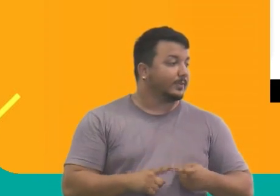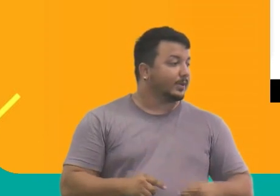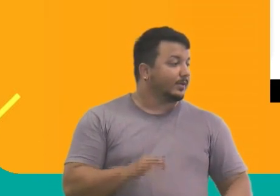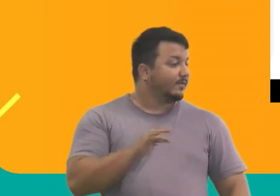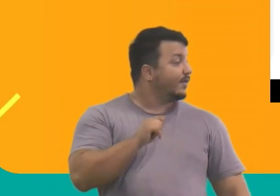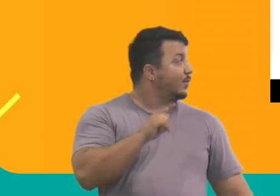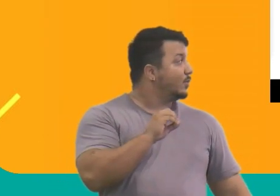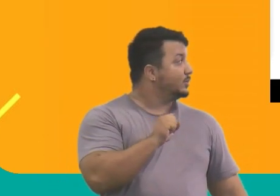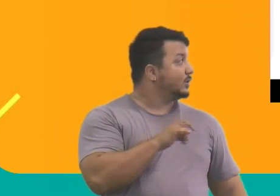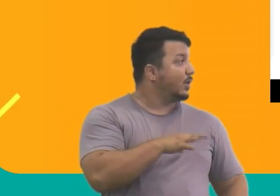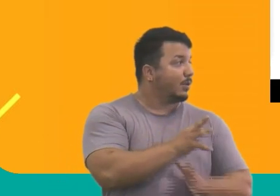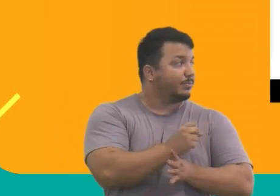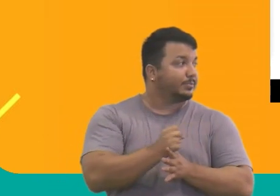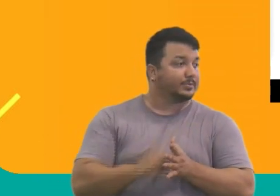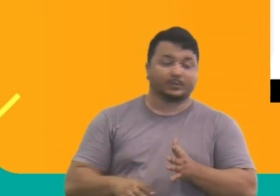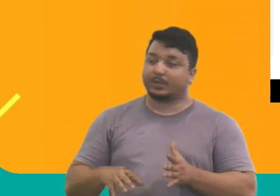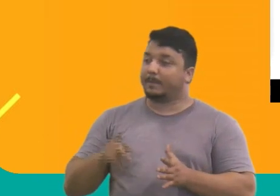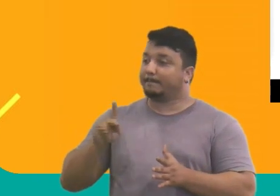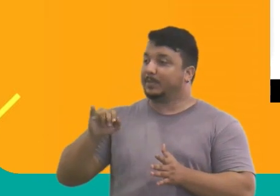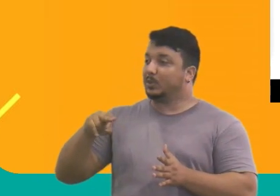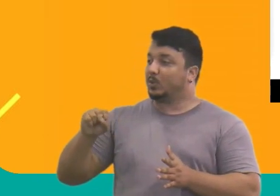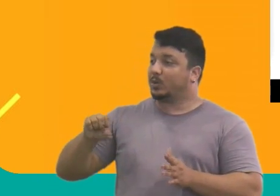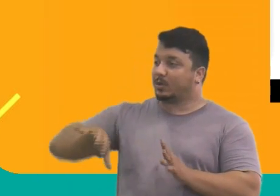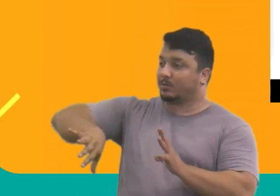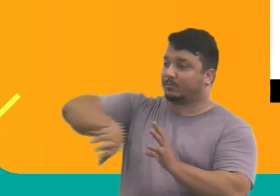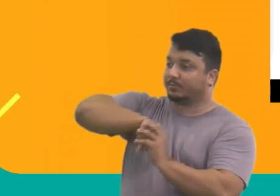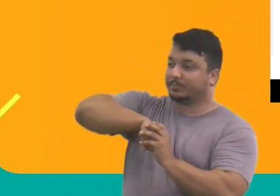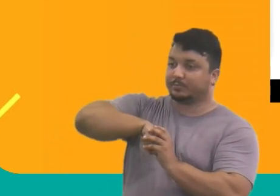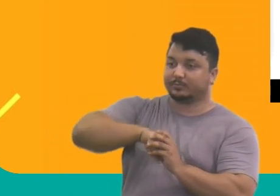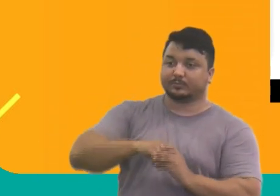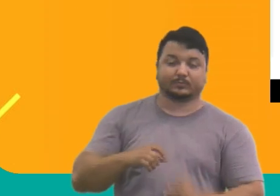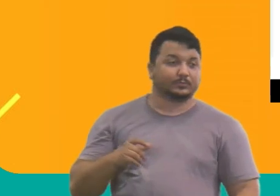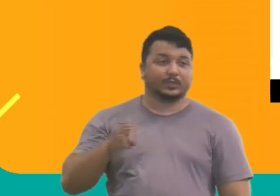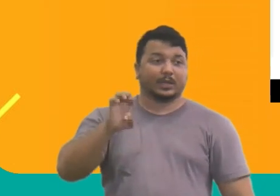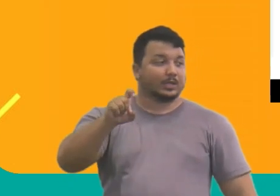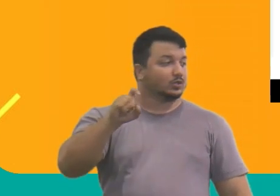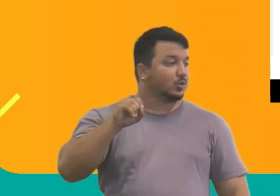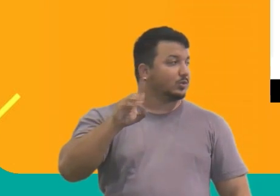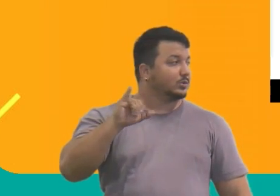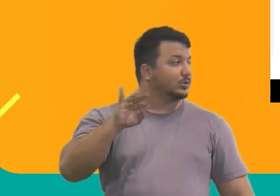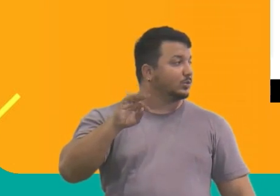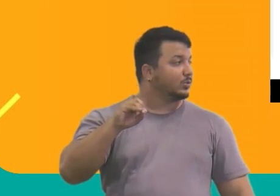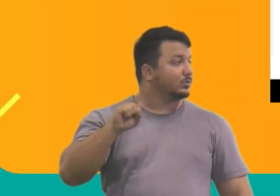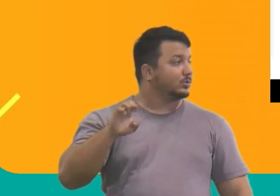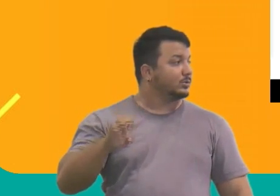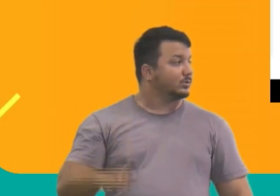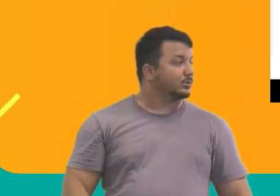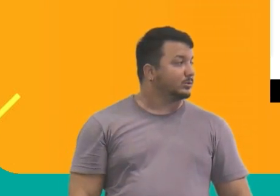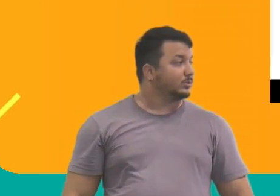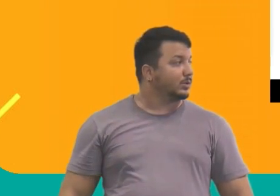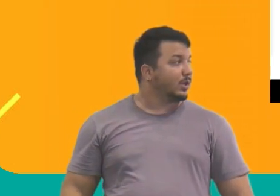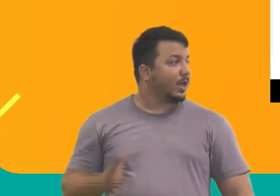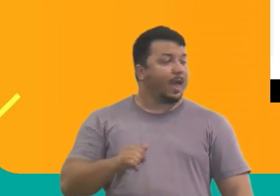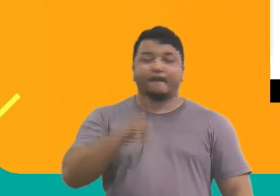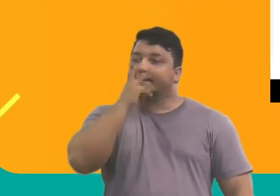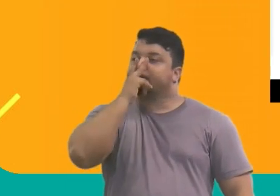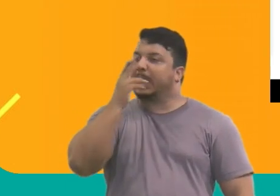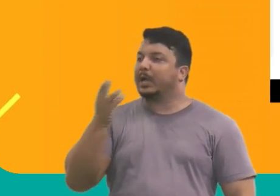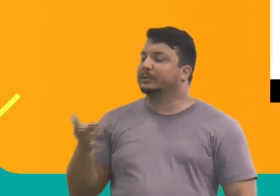ela expulsando e a pinocitose, ela está englobando. E a exocitose é um processo como se fosse